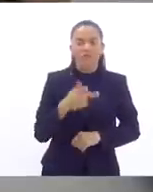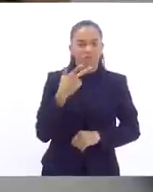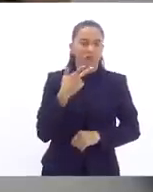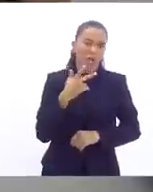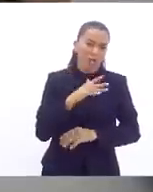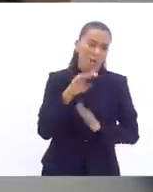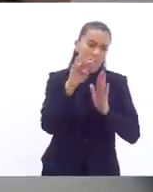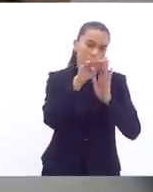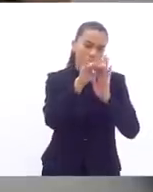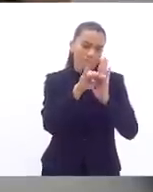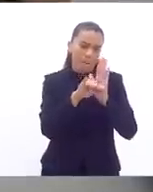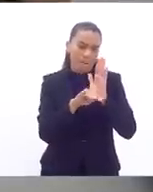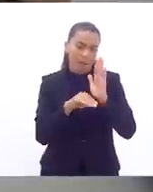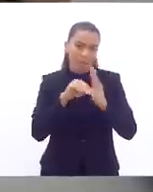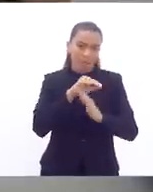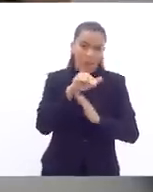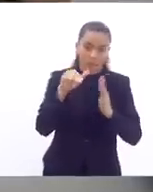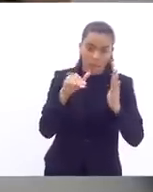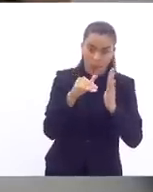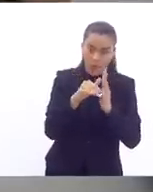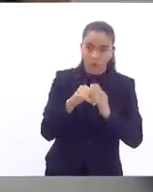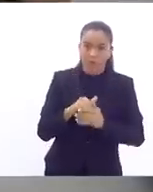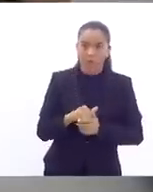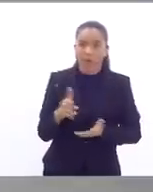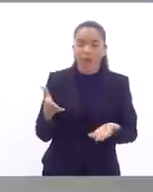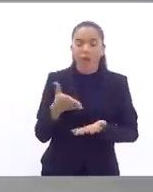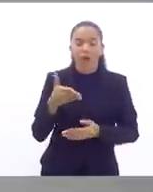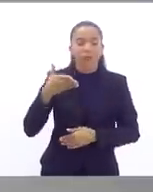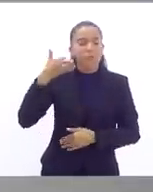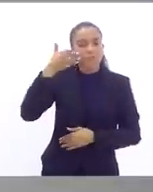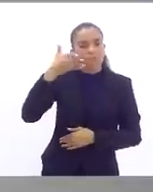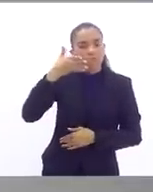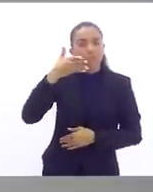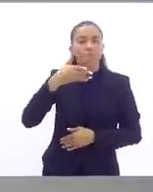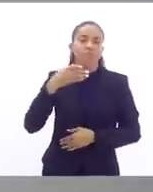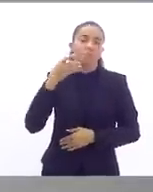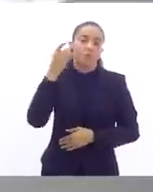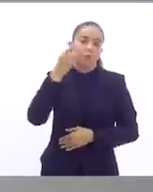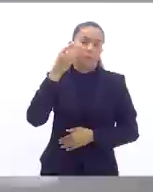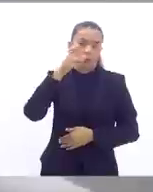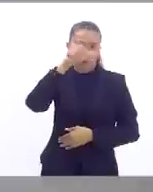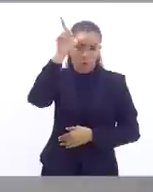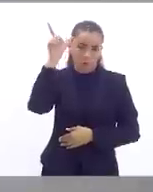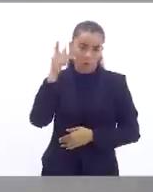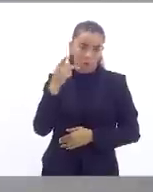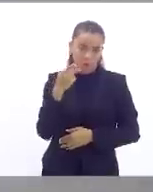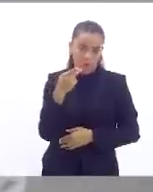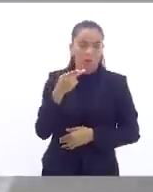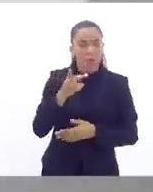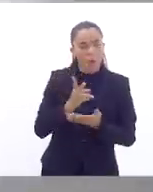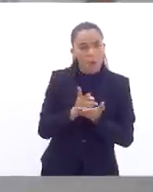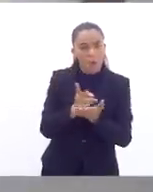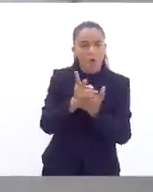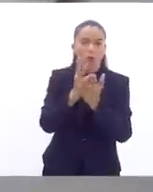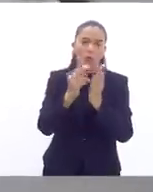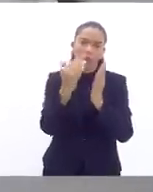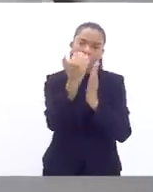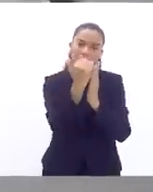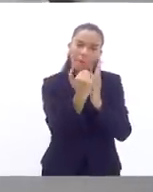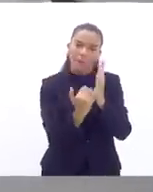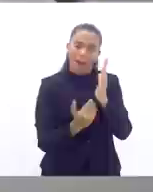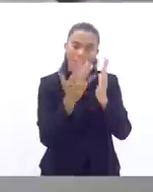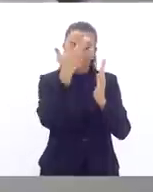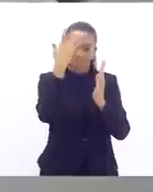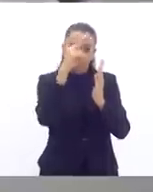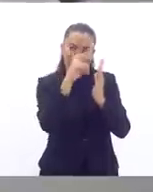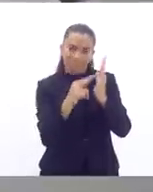mundo bom vou passar para o deputado Luis Paulo e eu continuo anunciando as pessoas presentes só um